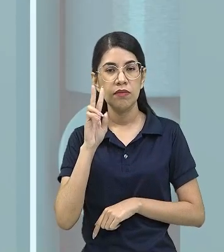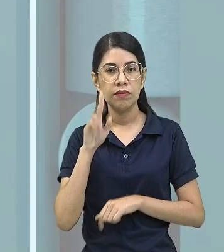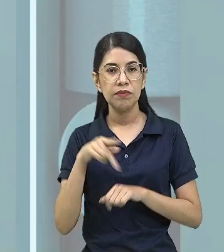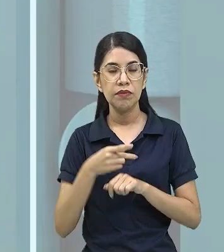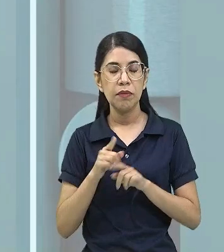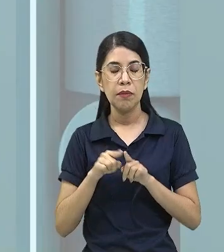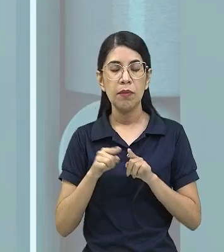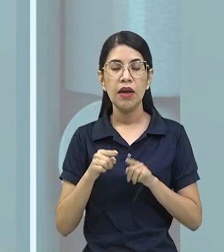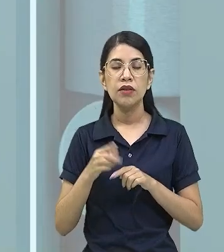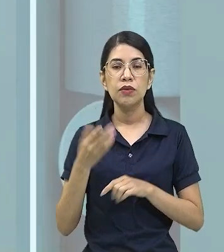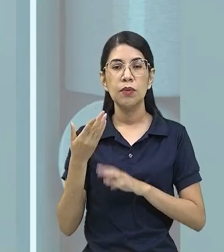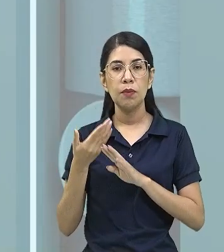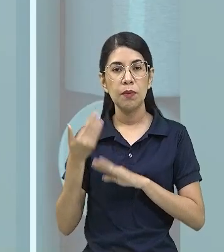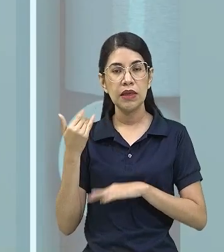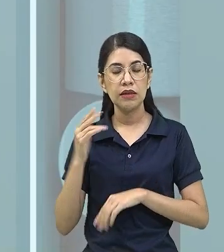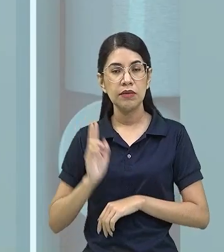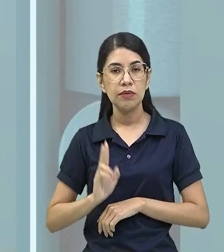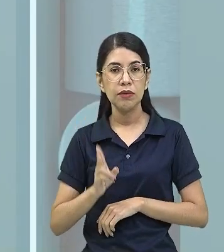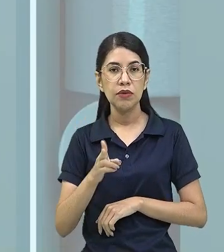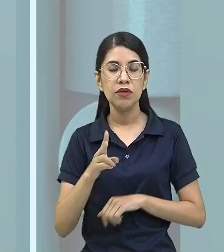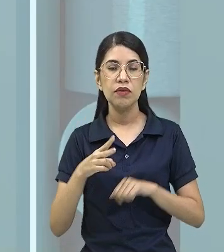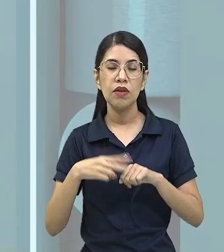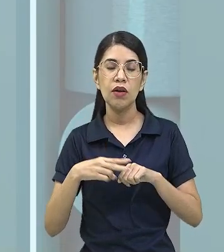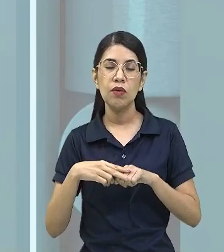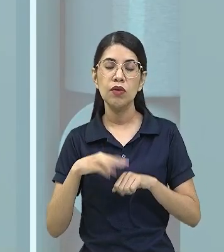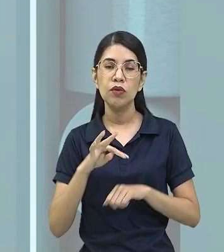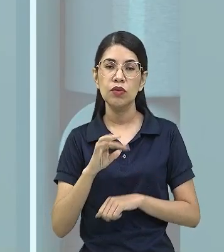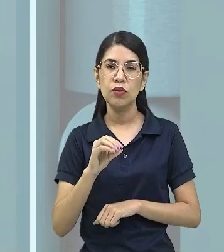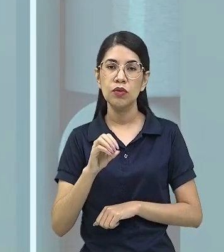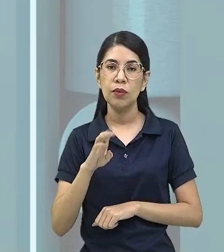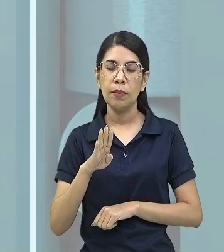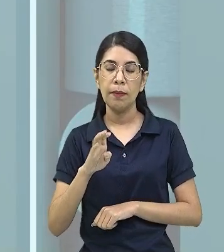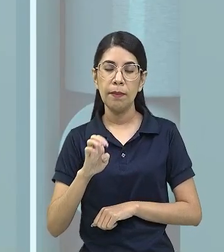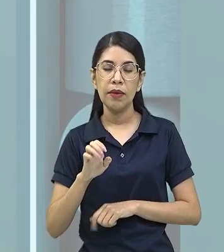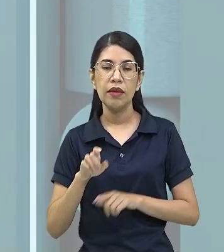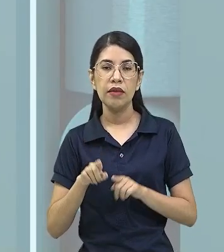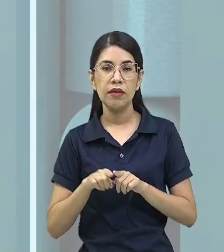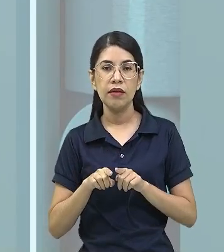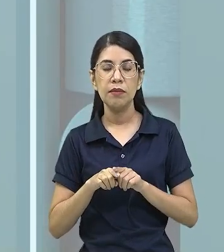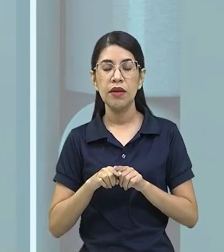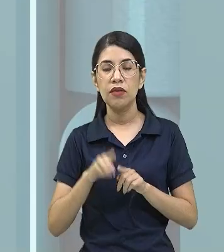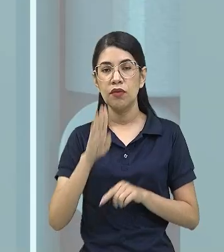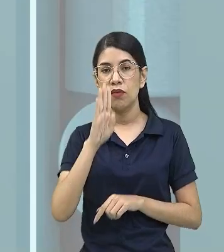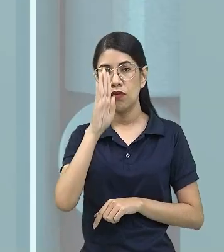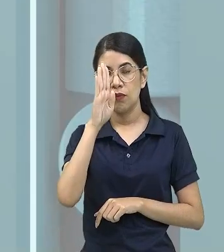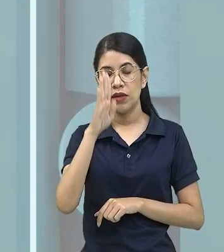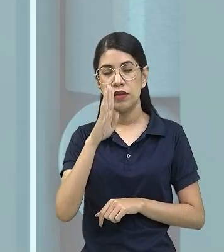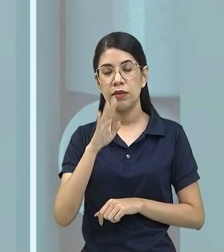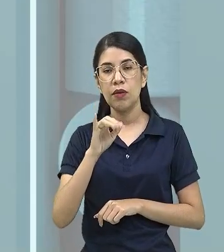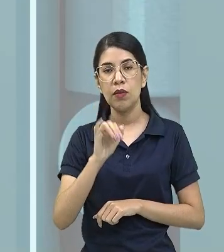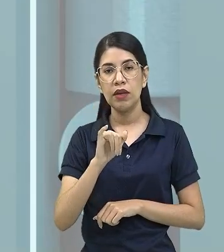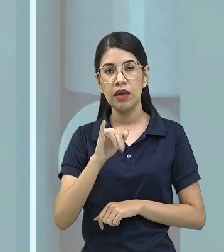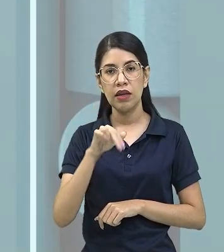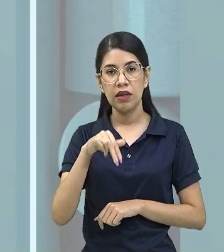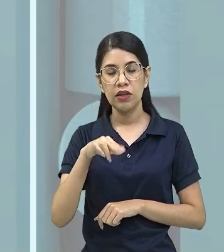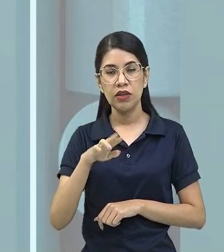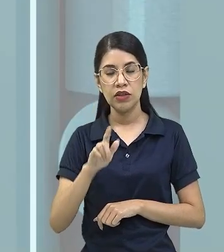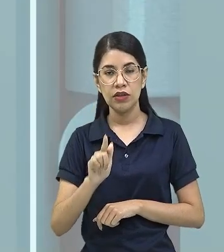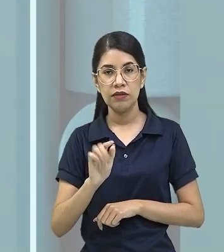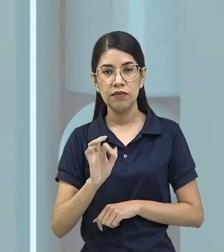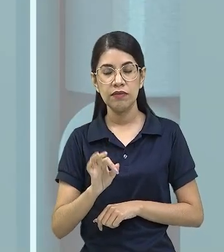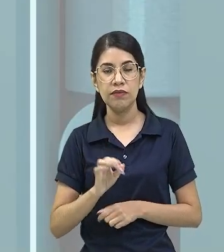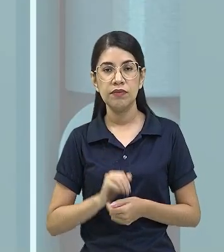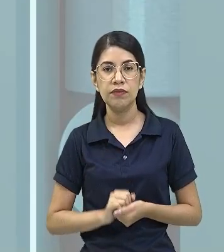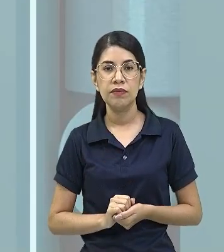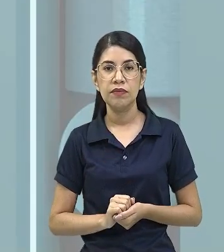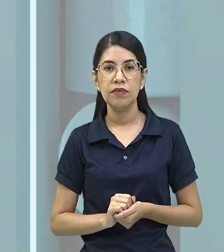passado contínuo, você vai usar o verbo to be no passado e o verbo principal com ing, ok?